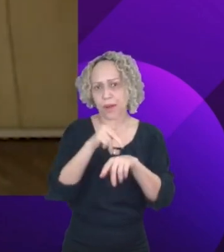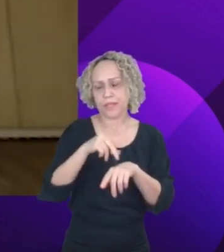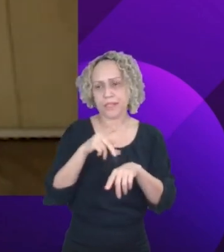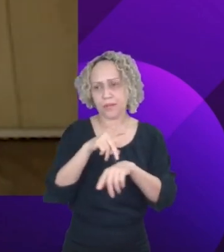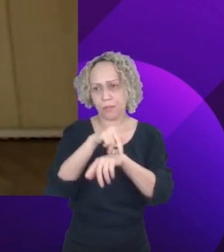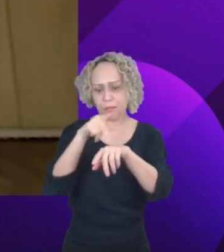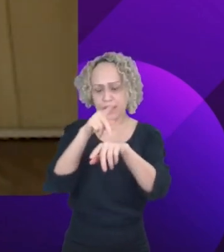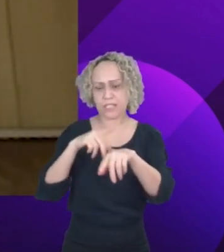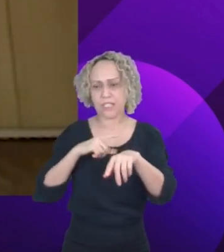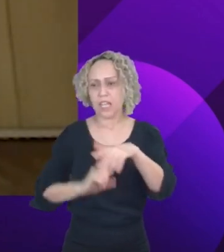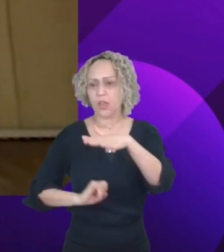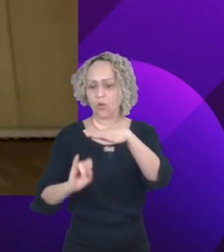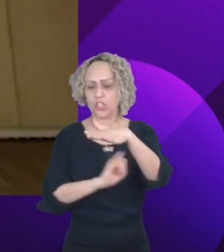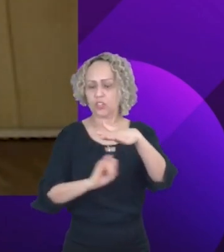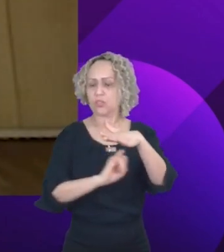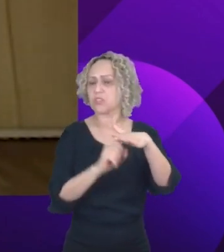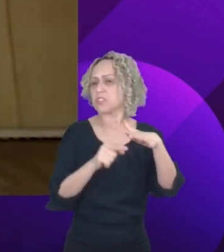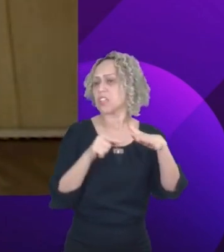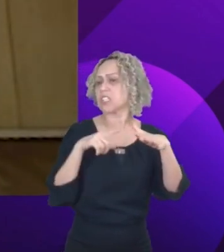do racismo étnico-racial,